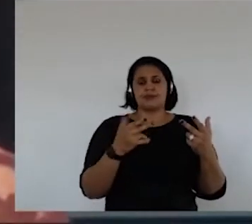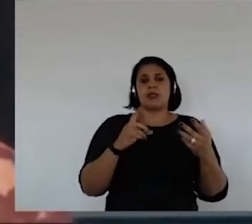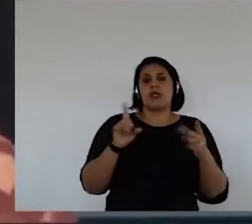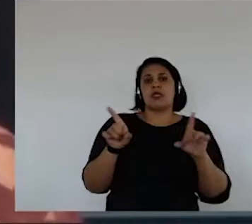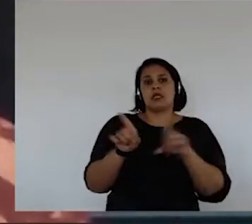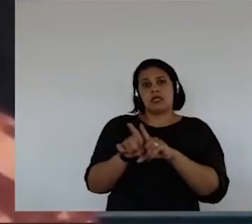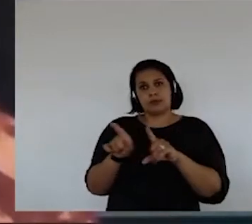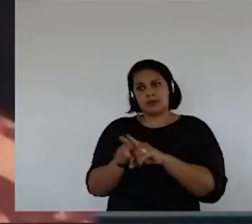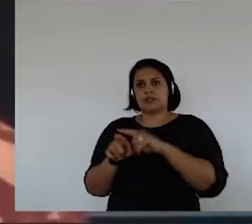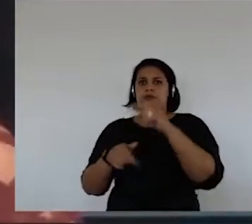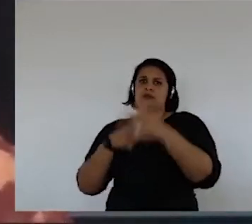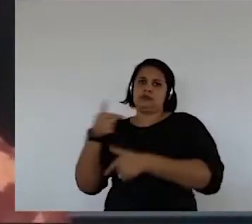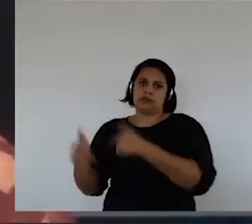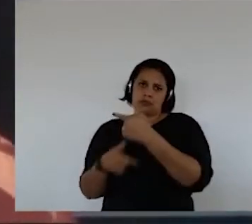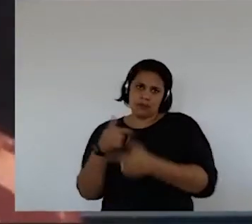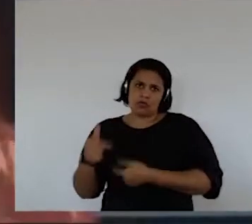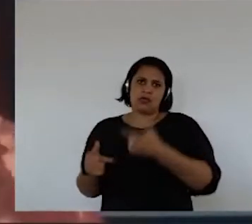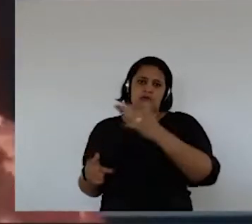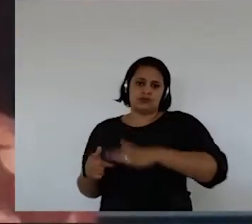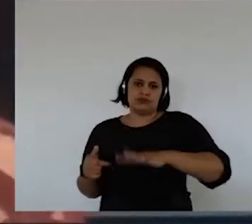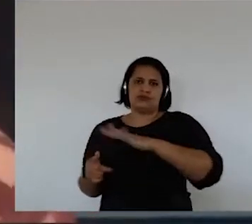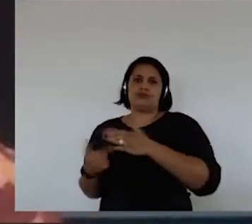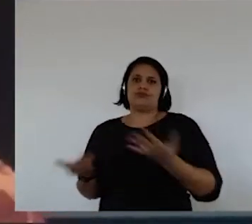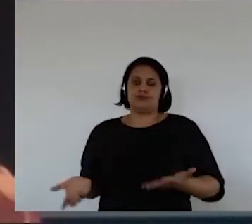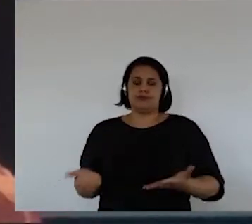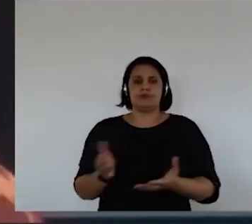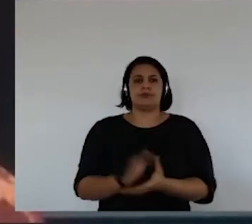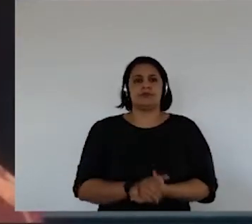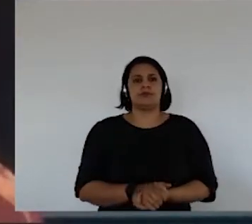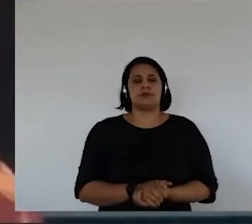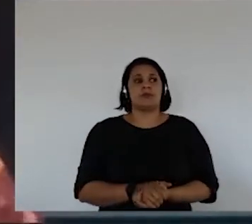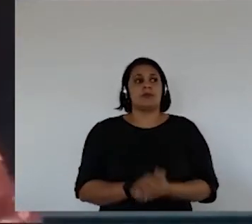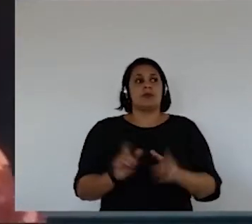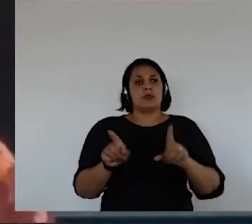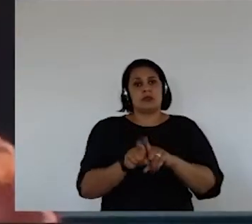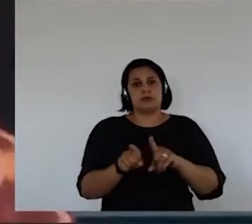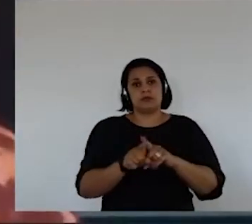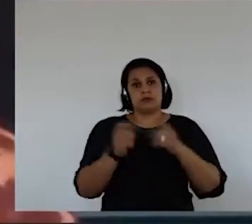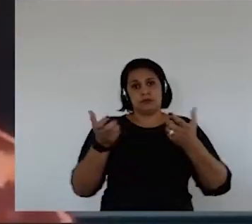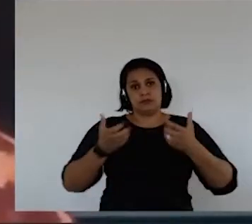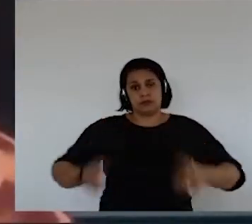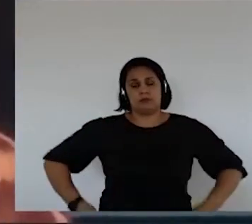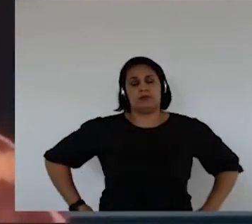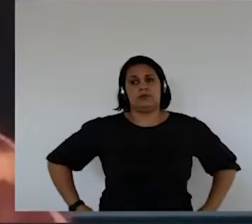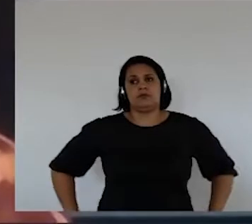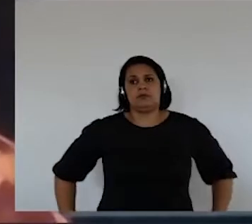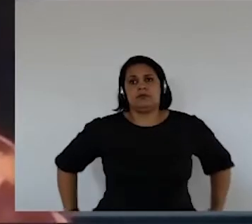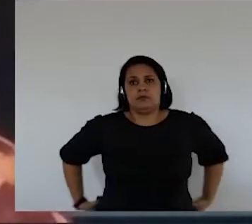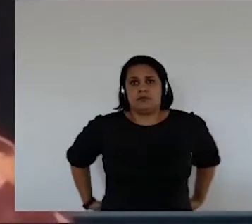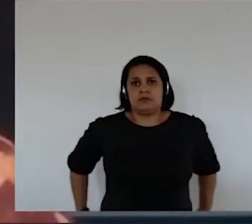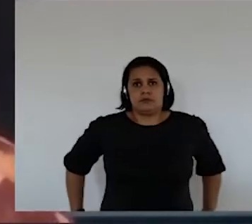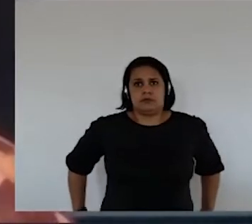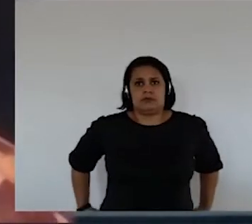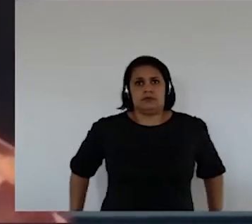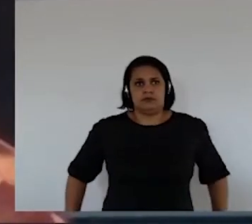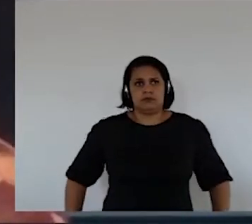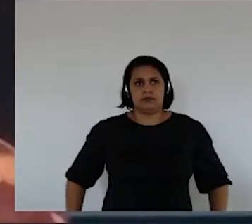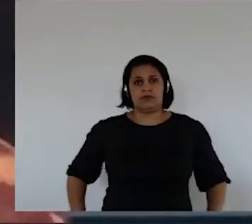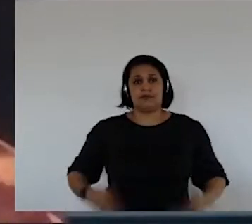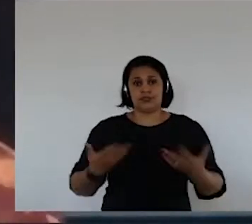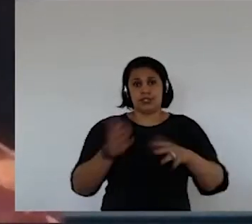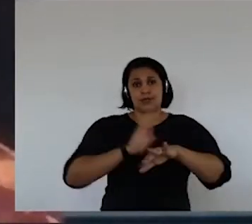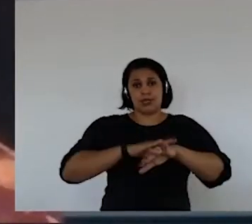com o exercício da nossa profissão. E queria, diante aí do meu tempo